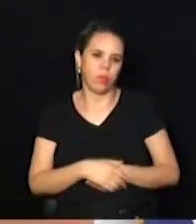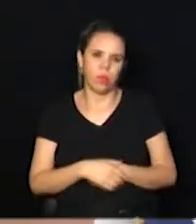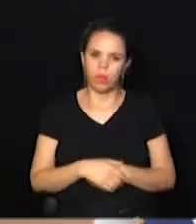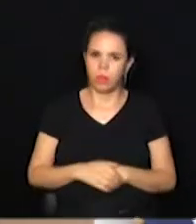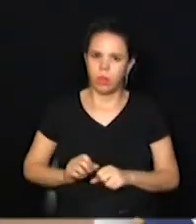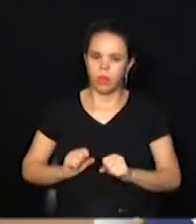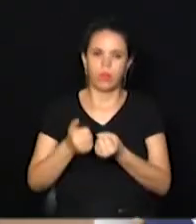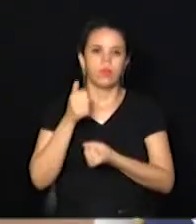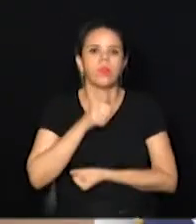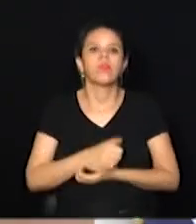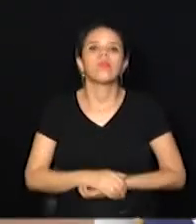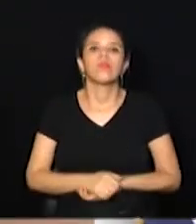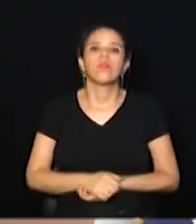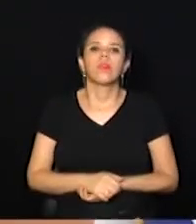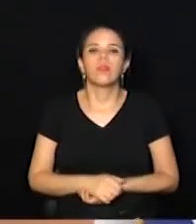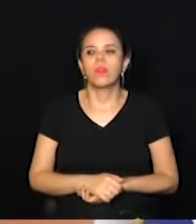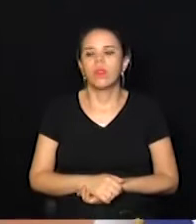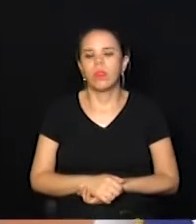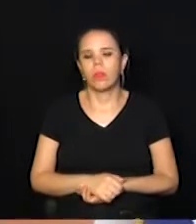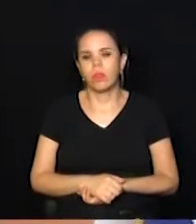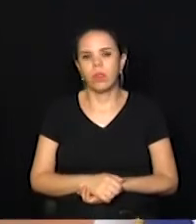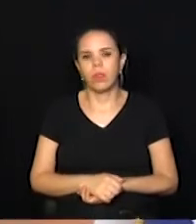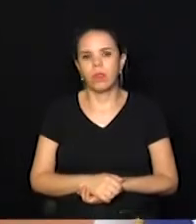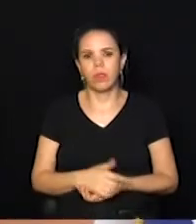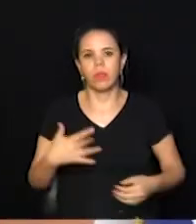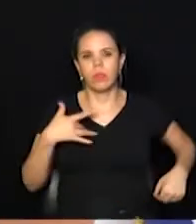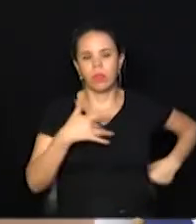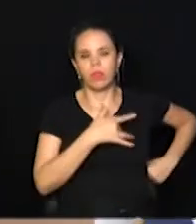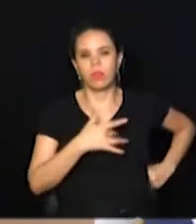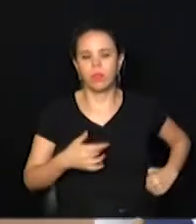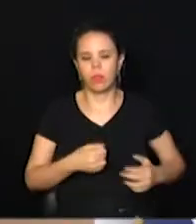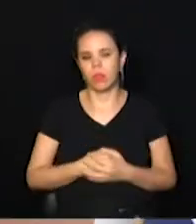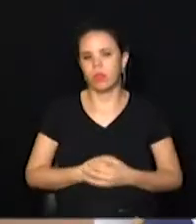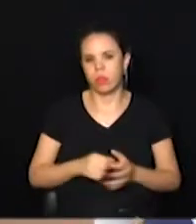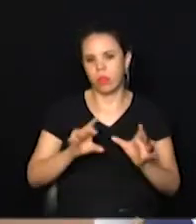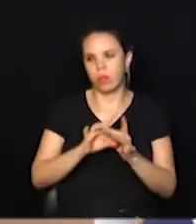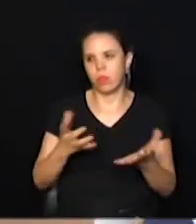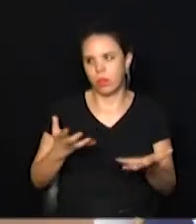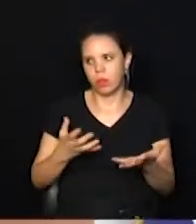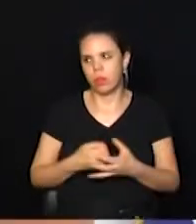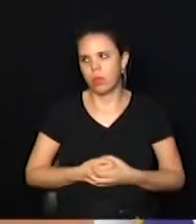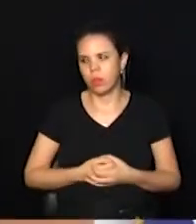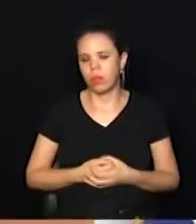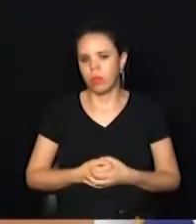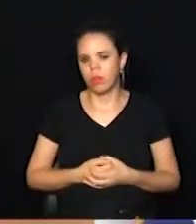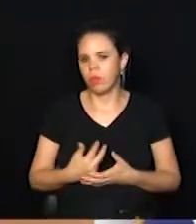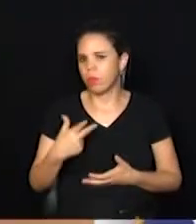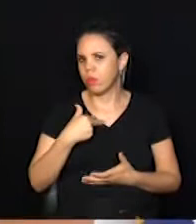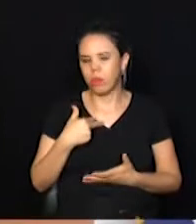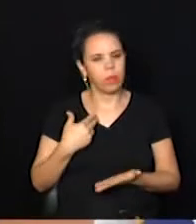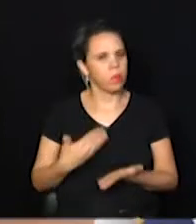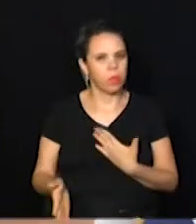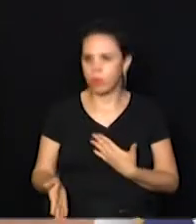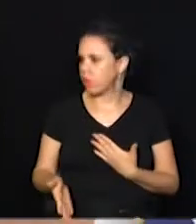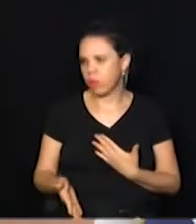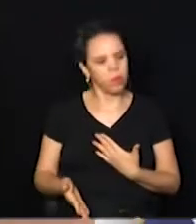das mulheres, defesa da saúde. Essa é a democracia que nós queremos. E nós não podemos perder